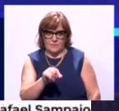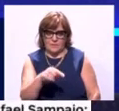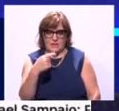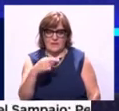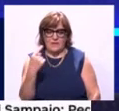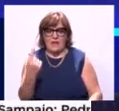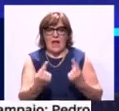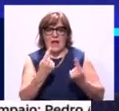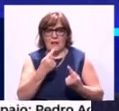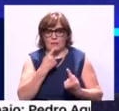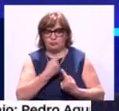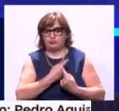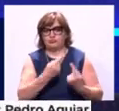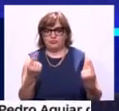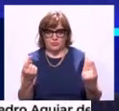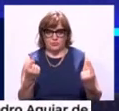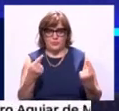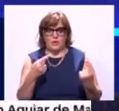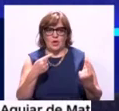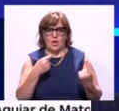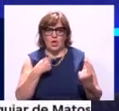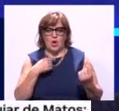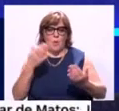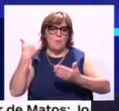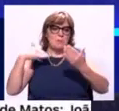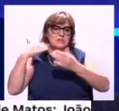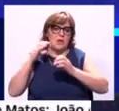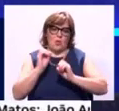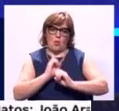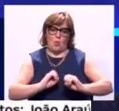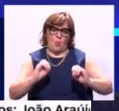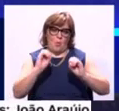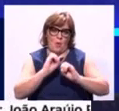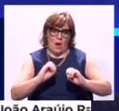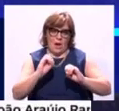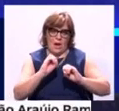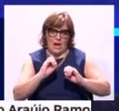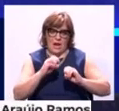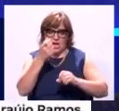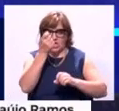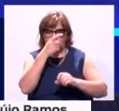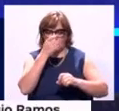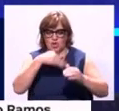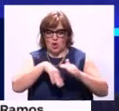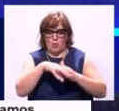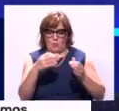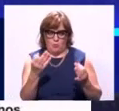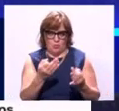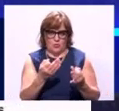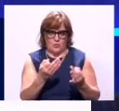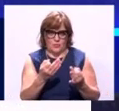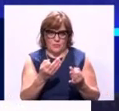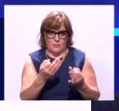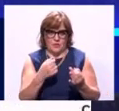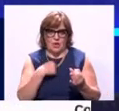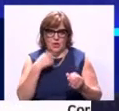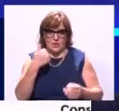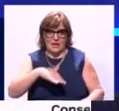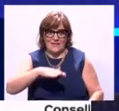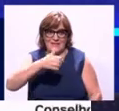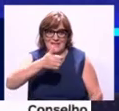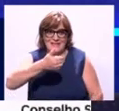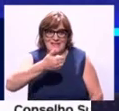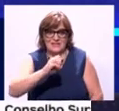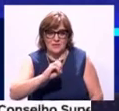houve alguém que disse que. Eu não tenho passado na história do Futebol Clube Porto. Eu tenho 50